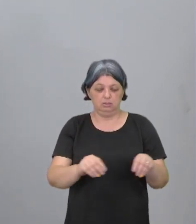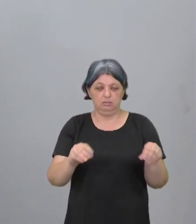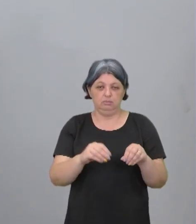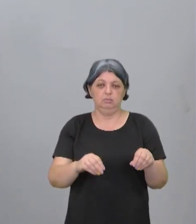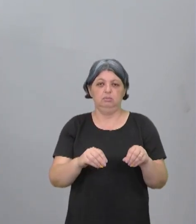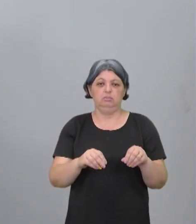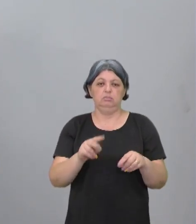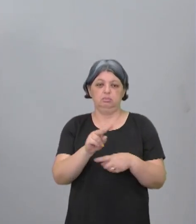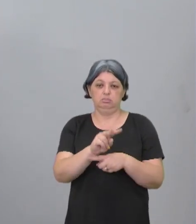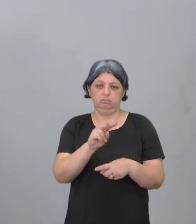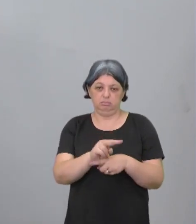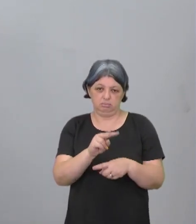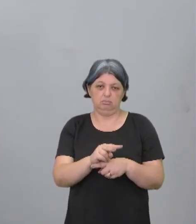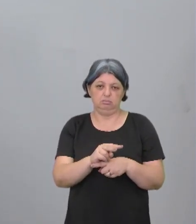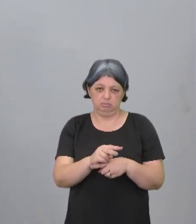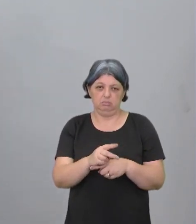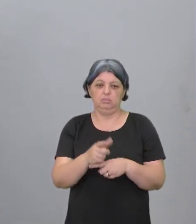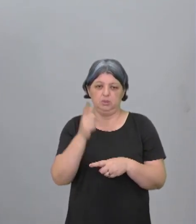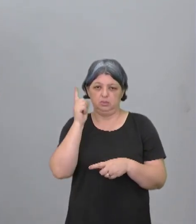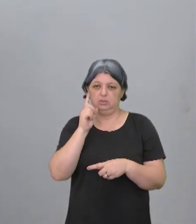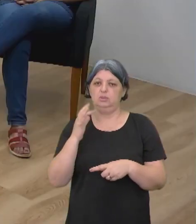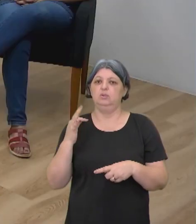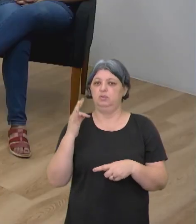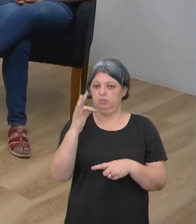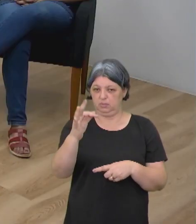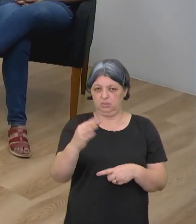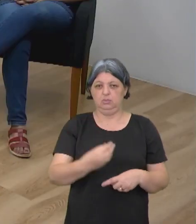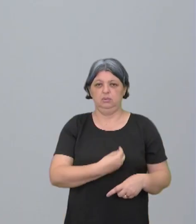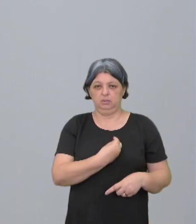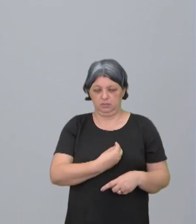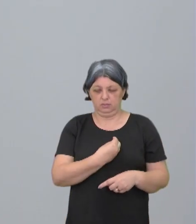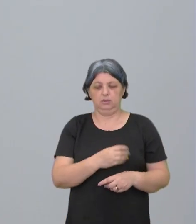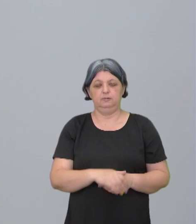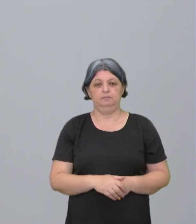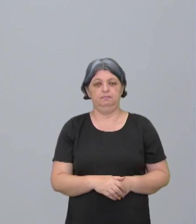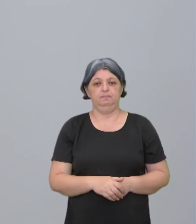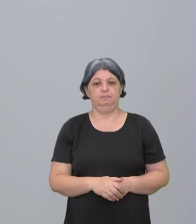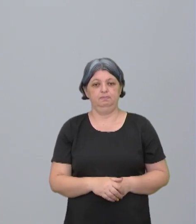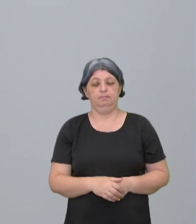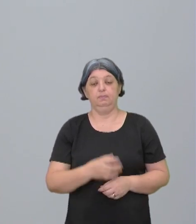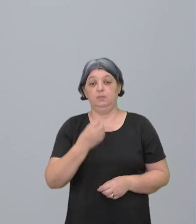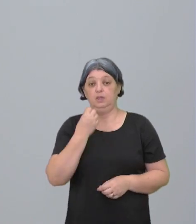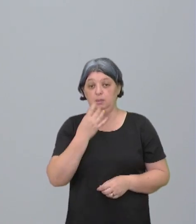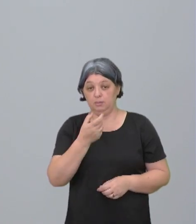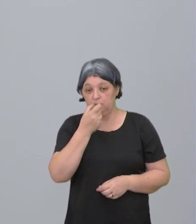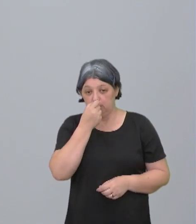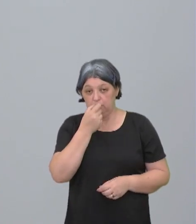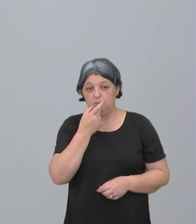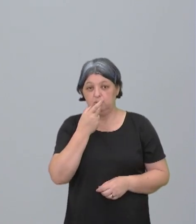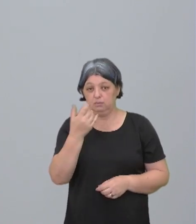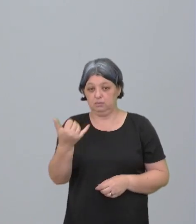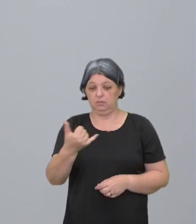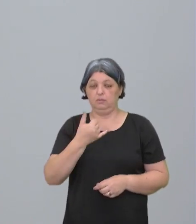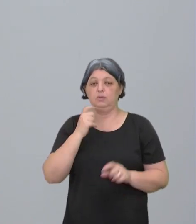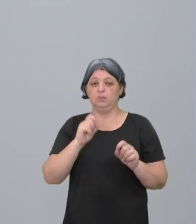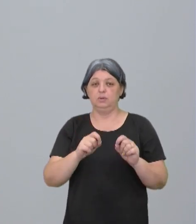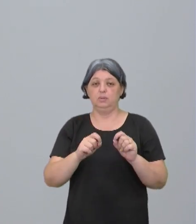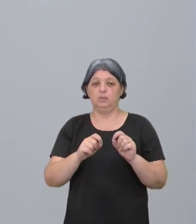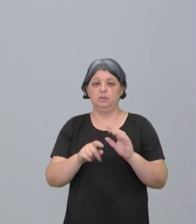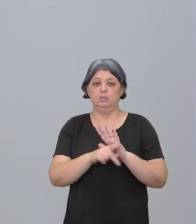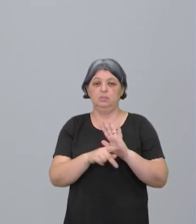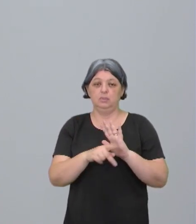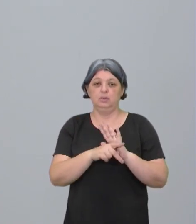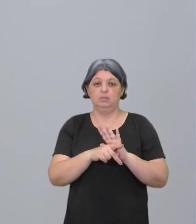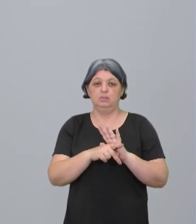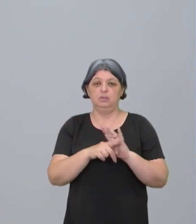que esse solo aí, dure bastante pra gente durar bastante também, né? Ah, muito bom, Fabi, o que você falou, porque justamente o componente acaba